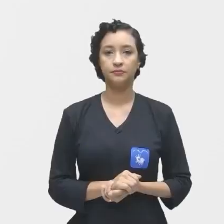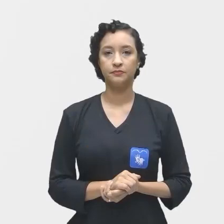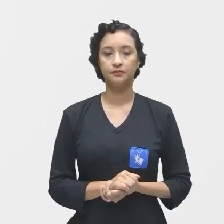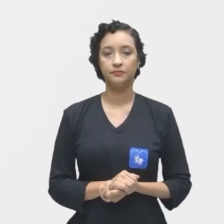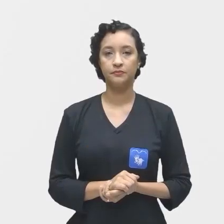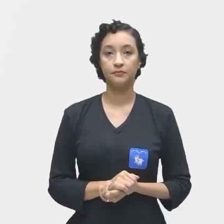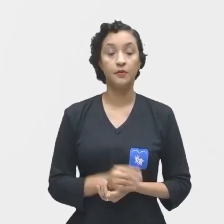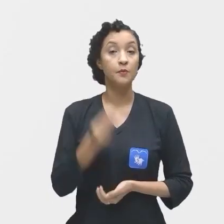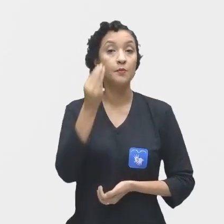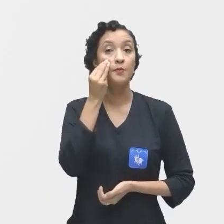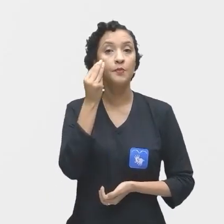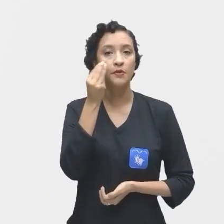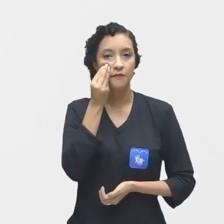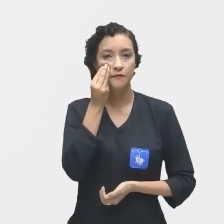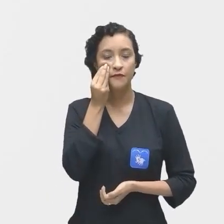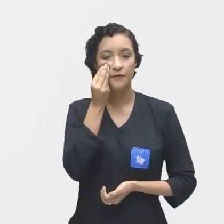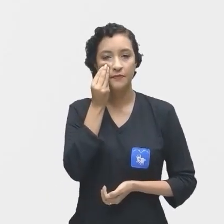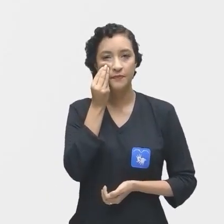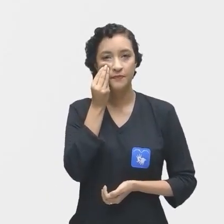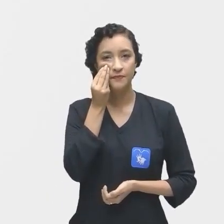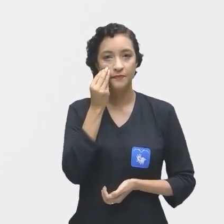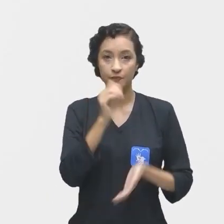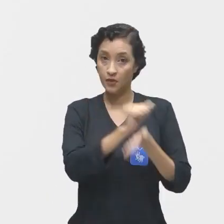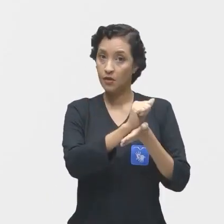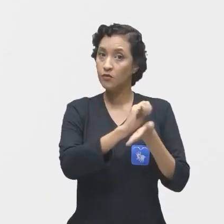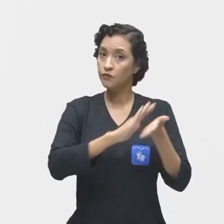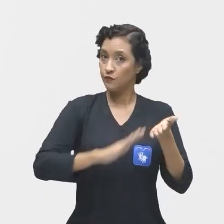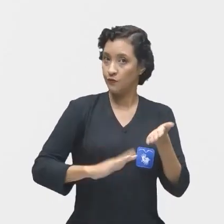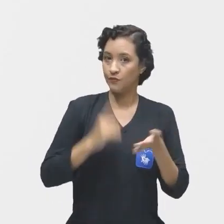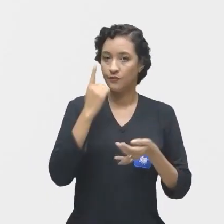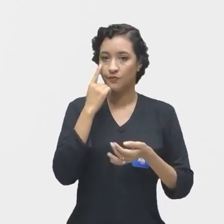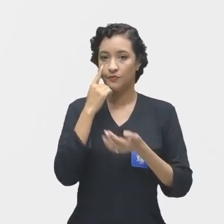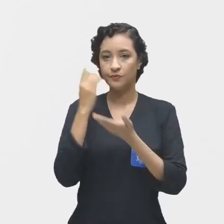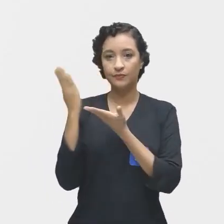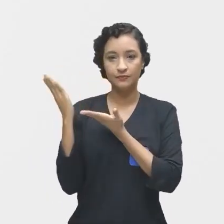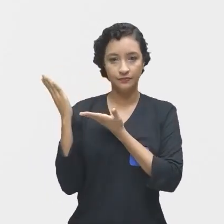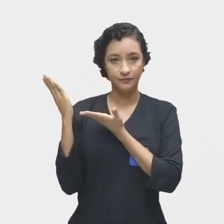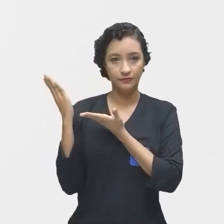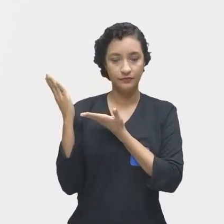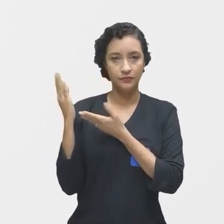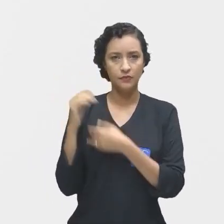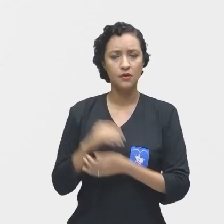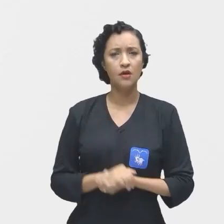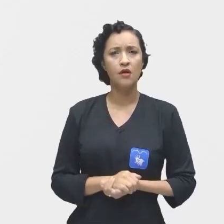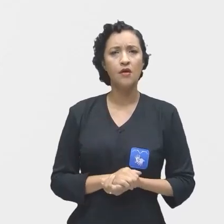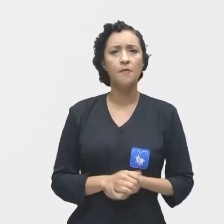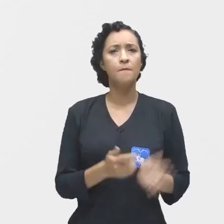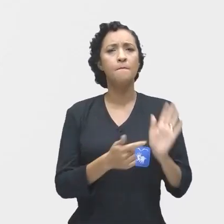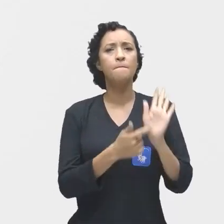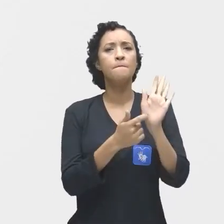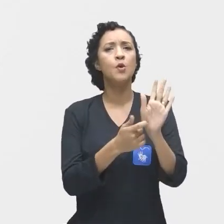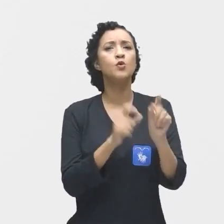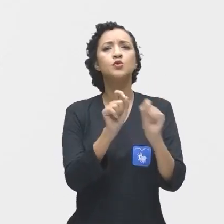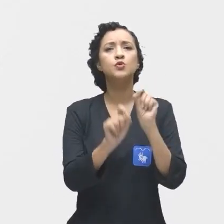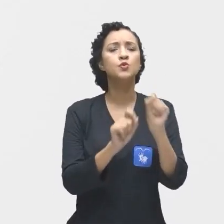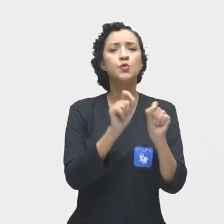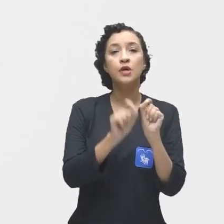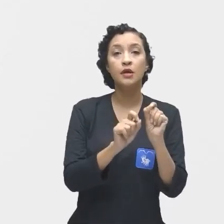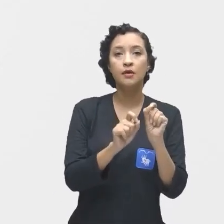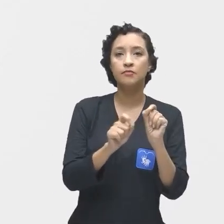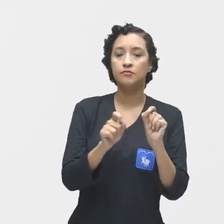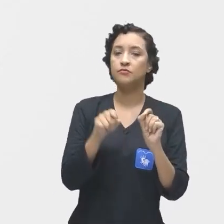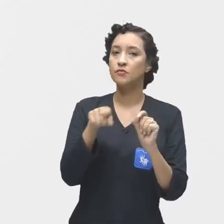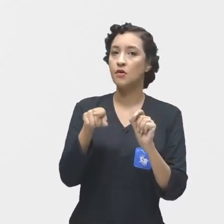Vamos lá, voltei. Vamos ler o nosso assunto. Classifica os recursos geradores de riqueza em... Olha